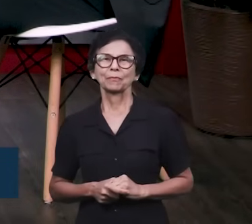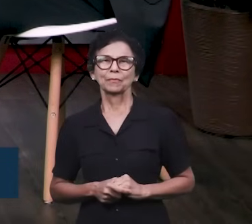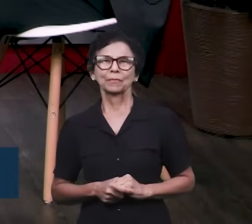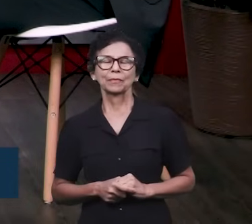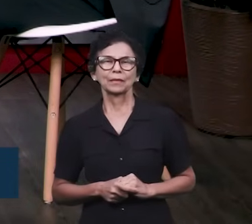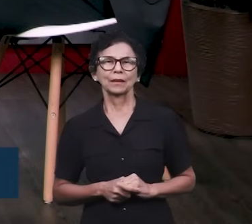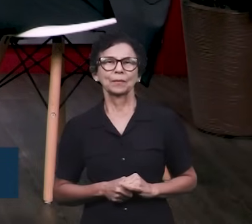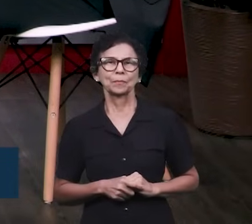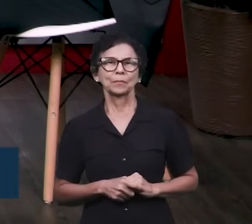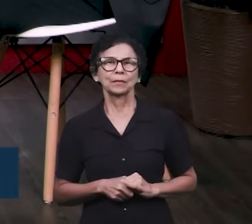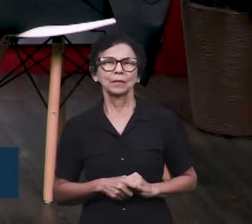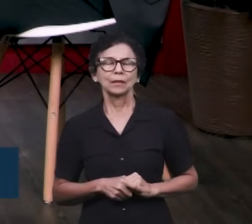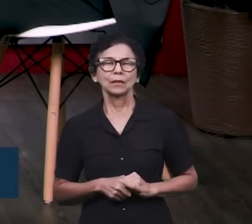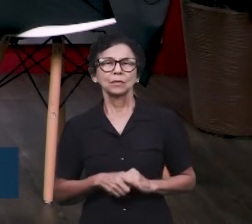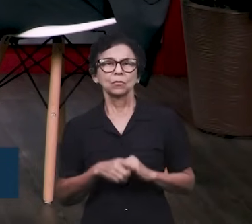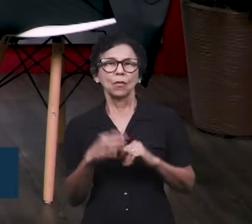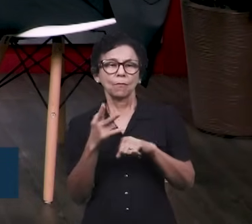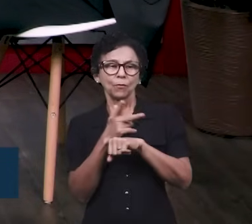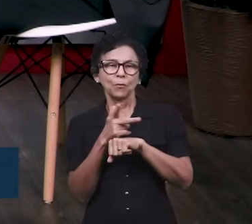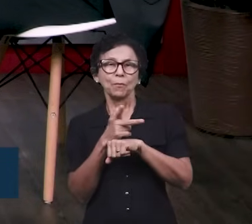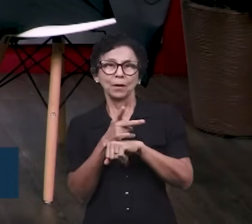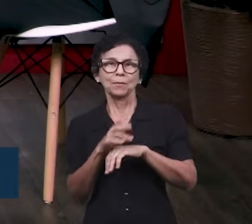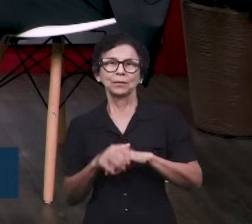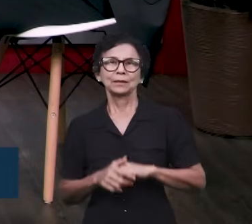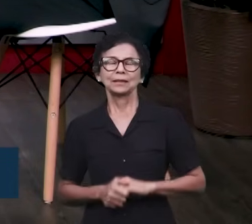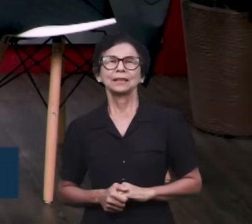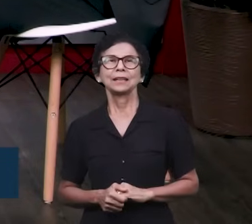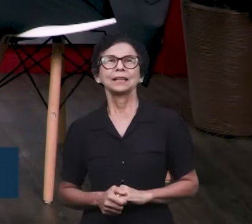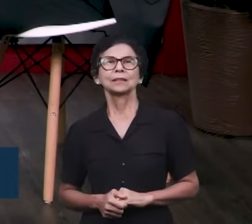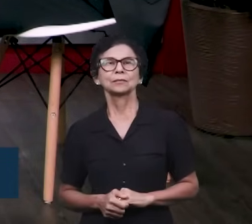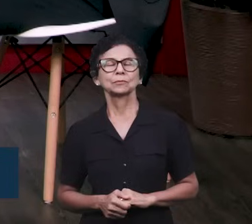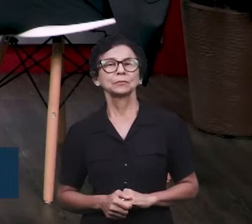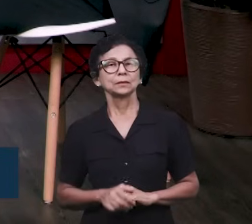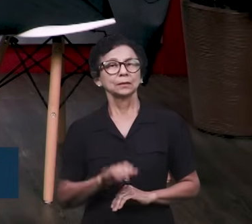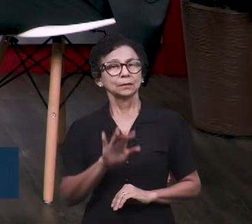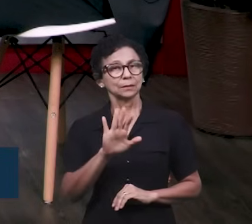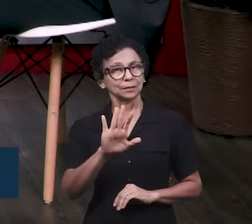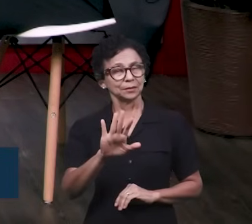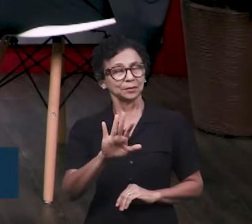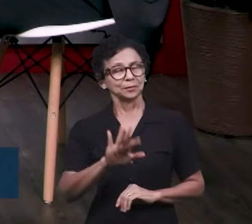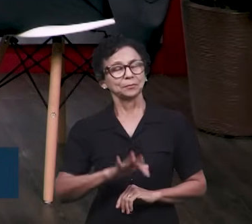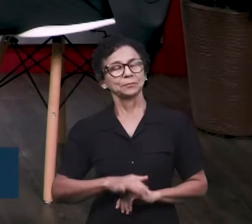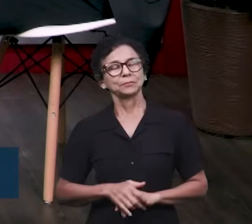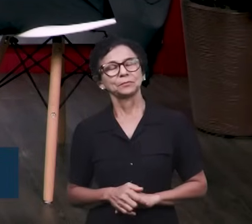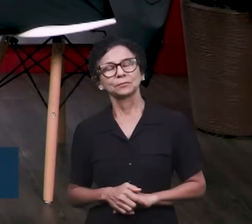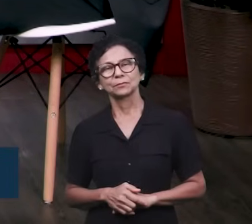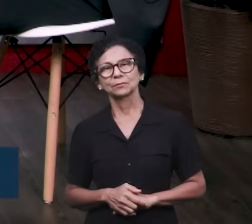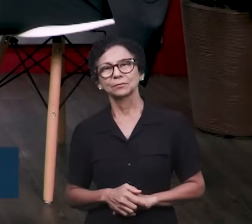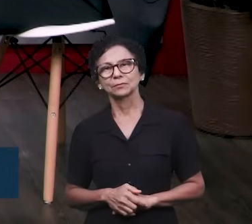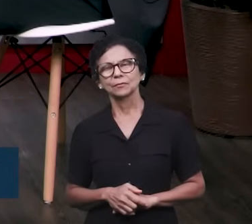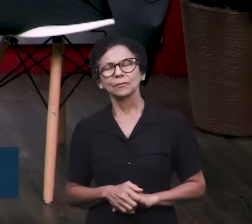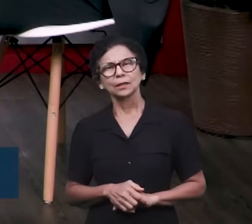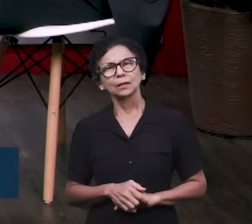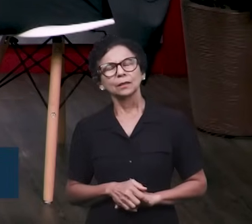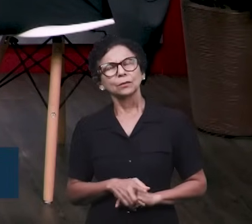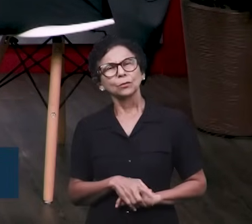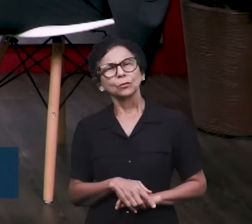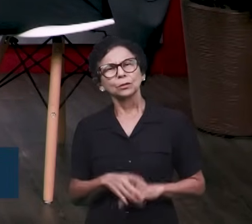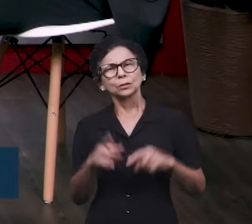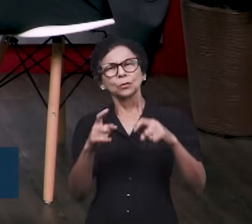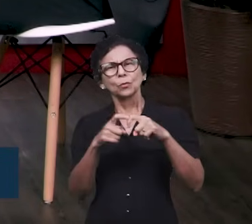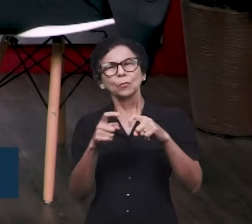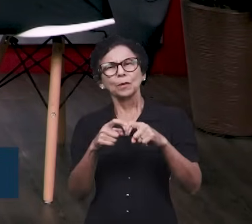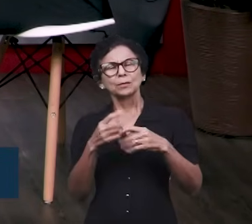dele já usando essa órtese. E não parou por ali. Aquela situação do Jonildo sensibilizou tanto o